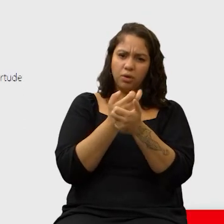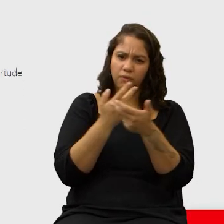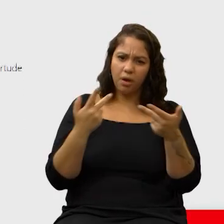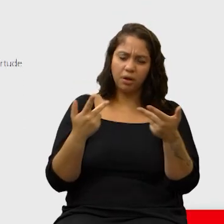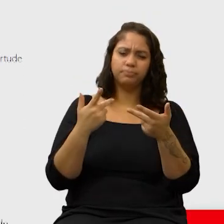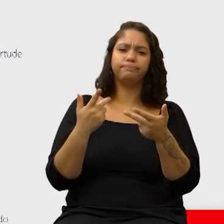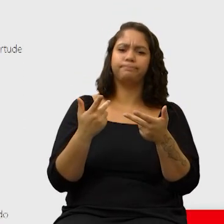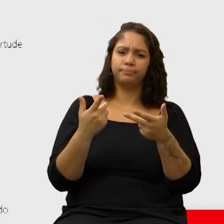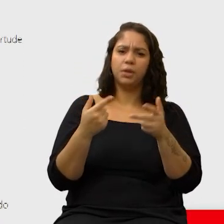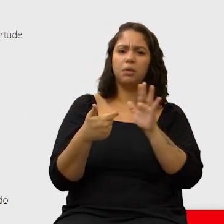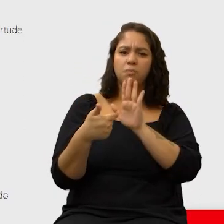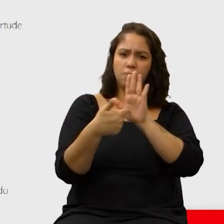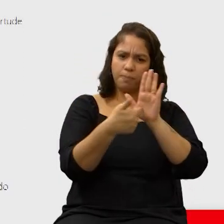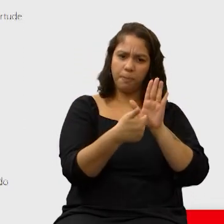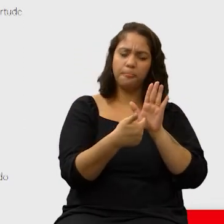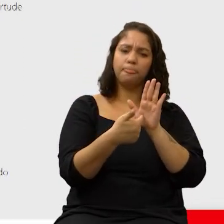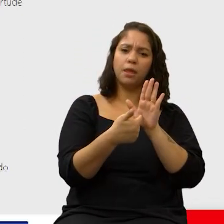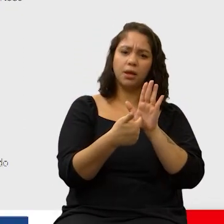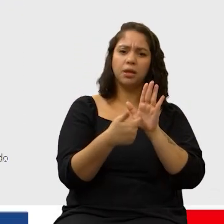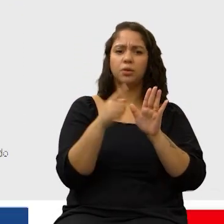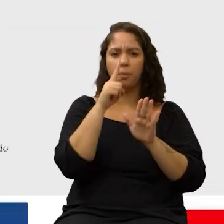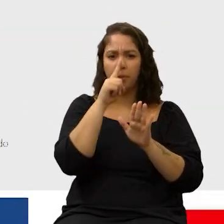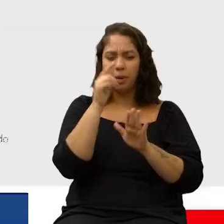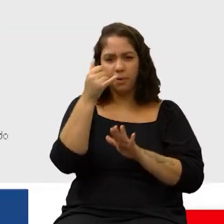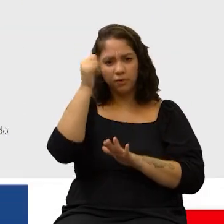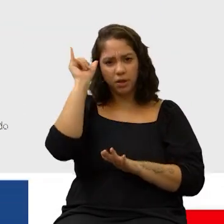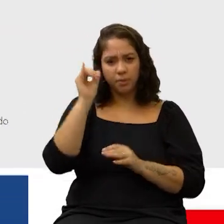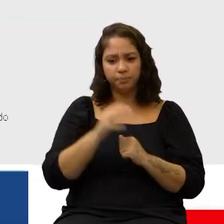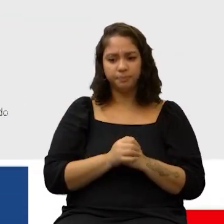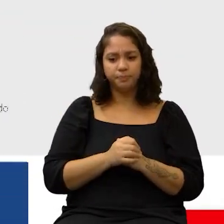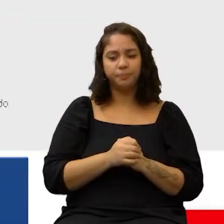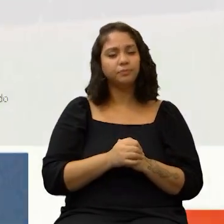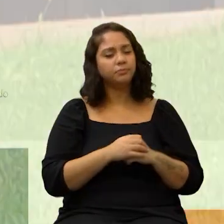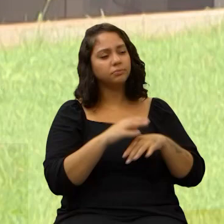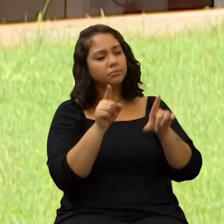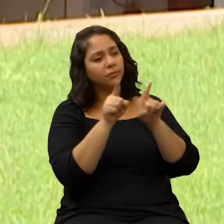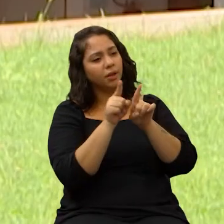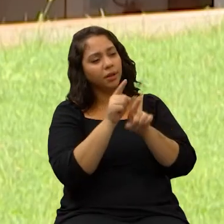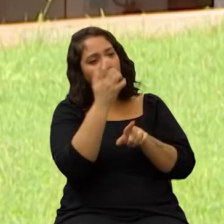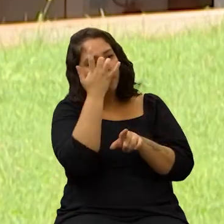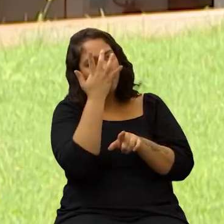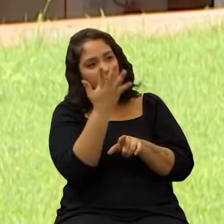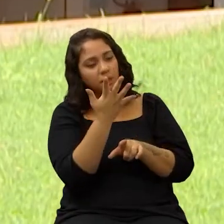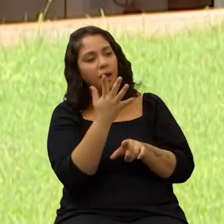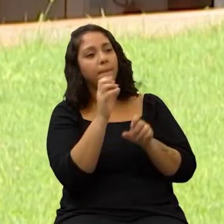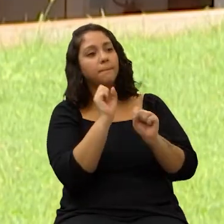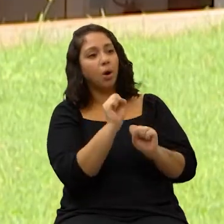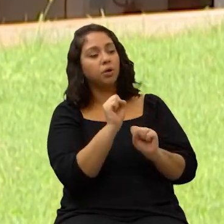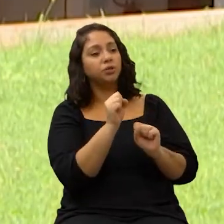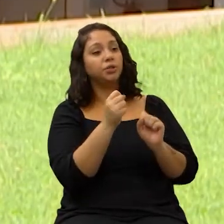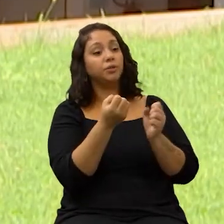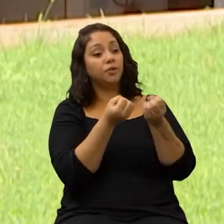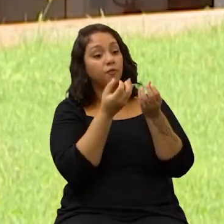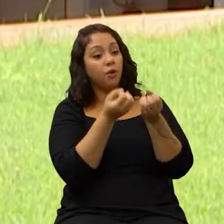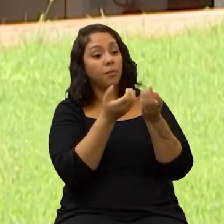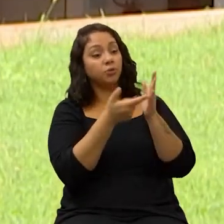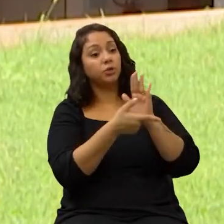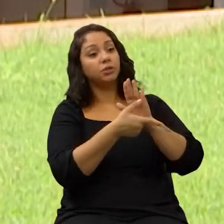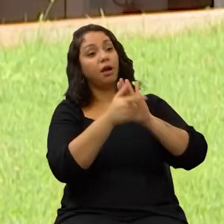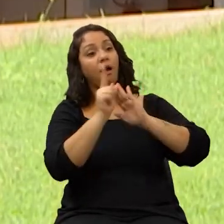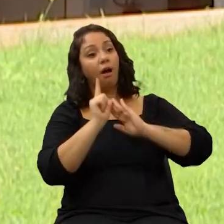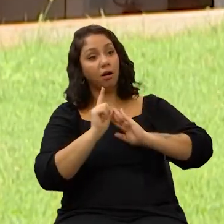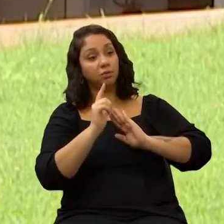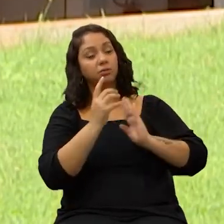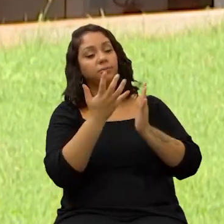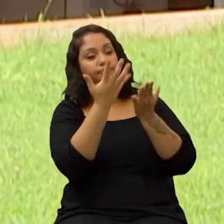para você poder fazer essa declaração sem risco. E uma facilidade é que você consegue puxar os